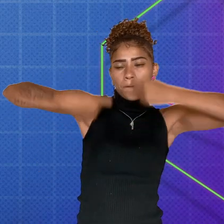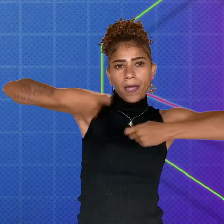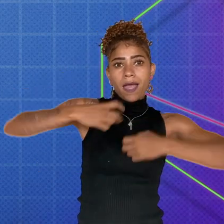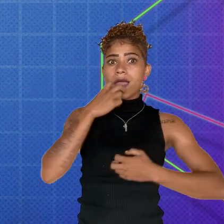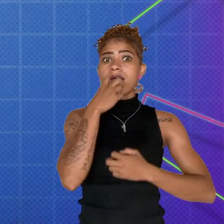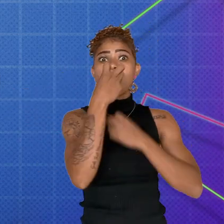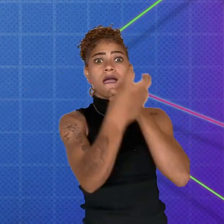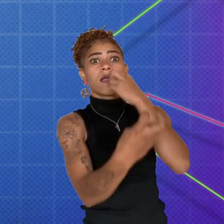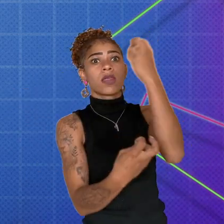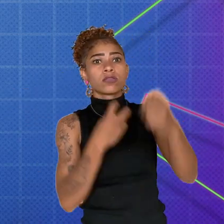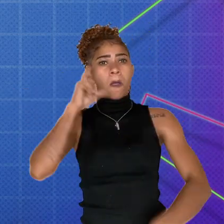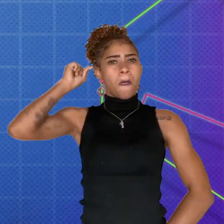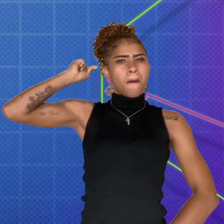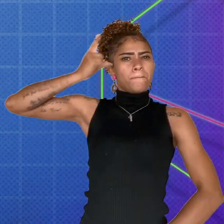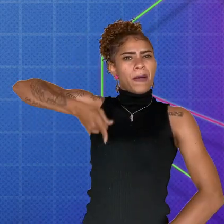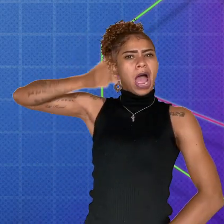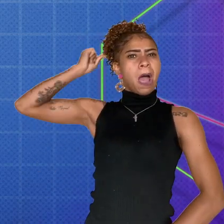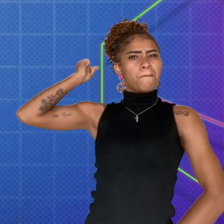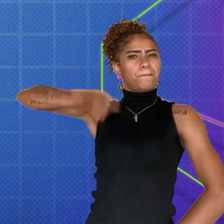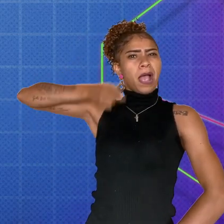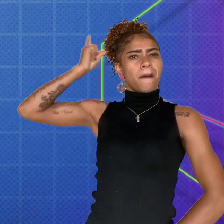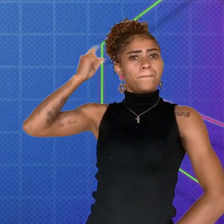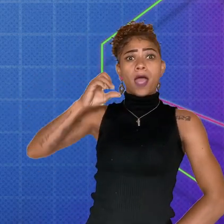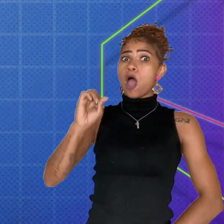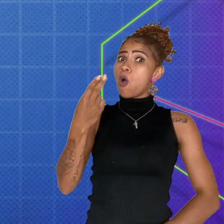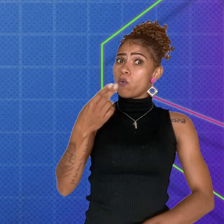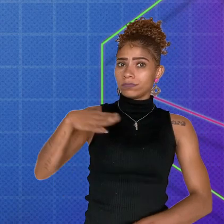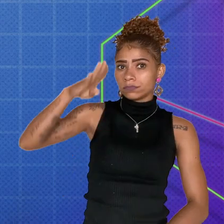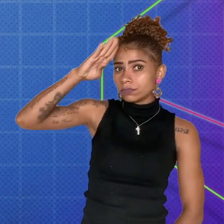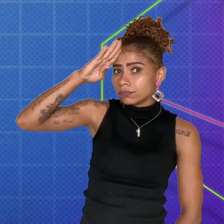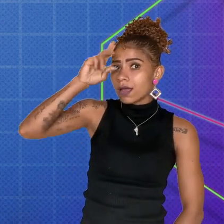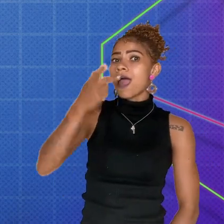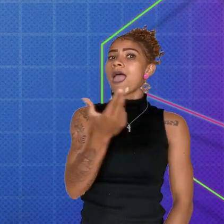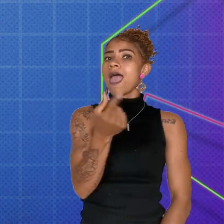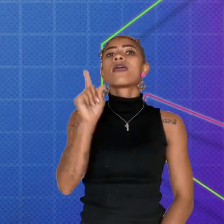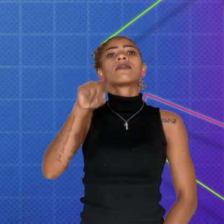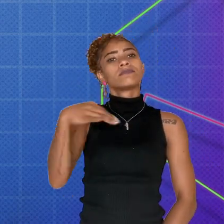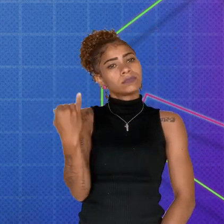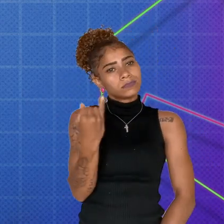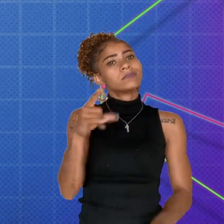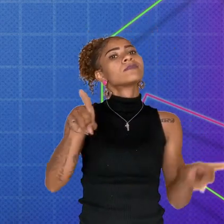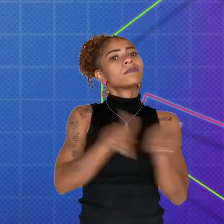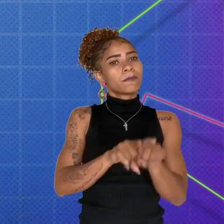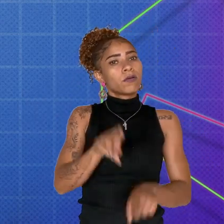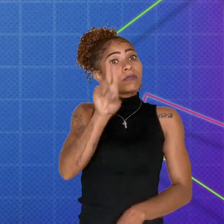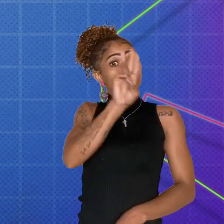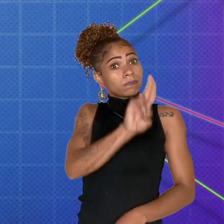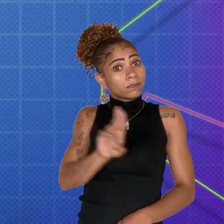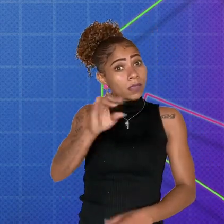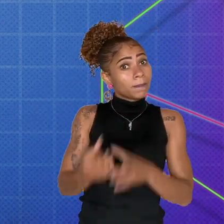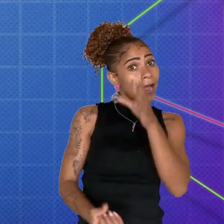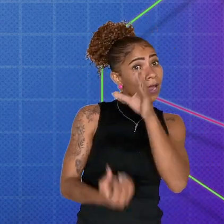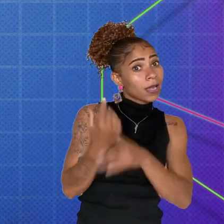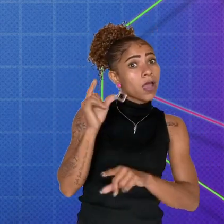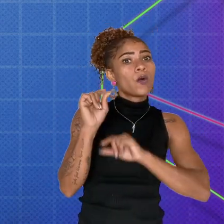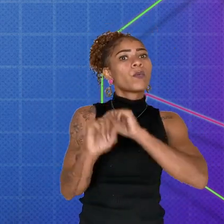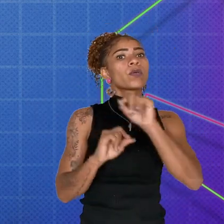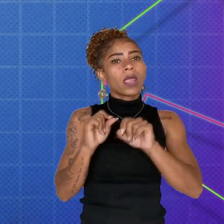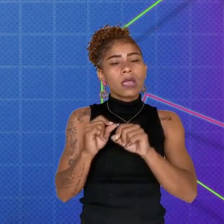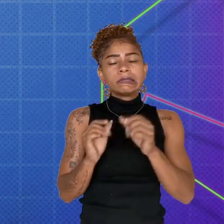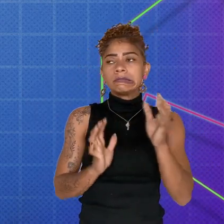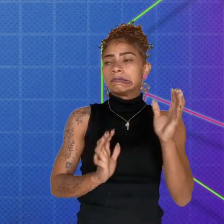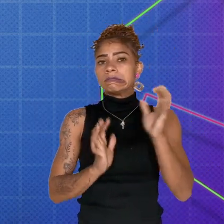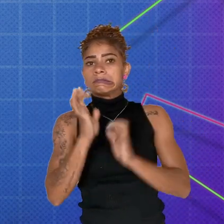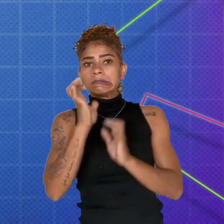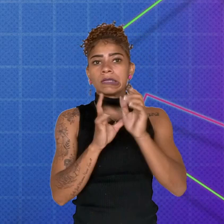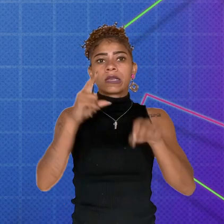Os sons de gritos e ordens dadas por oficiais ou soldados são igualmente importantes, pois podem ser usados para criar uma sensação de caos